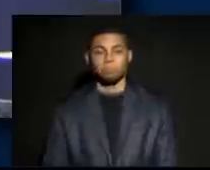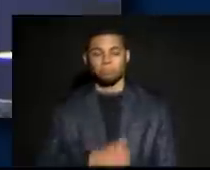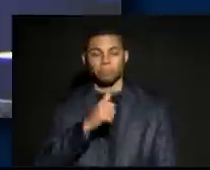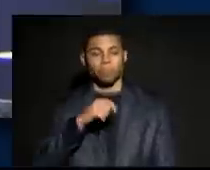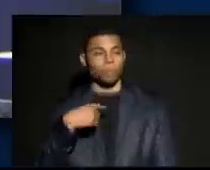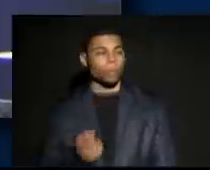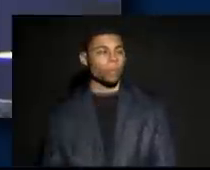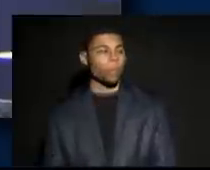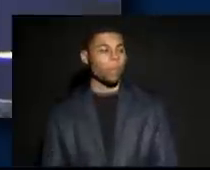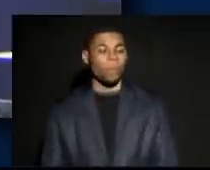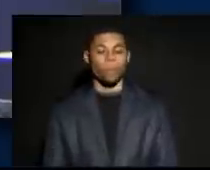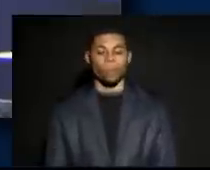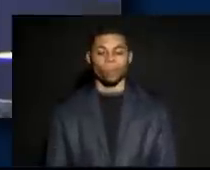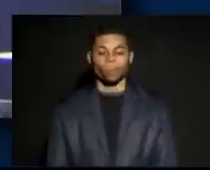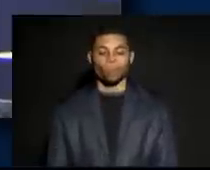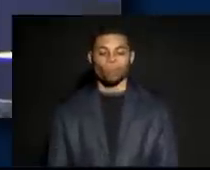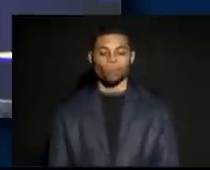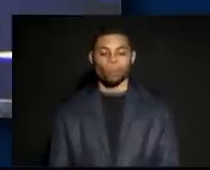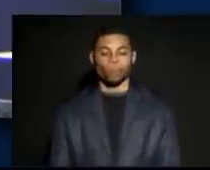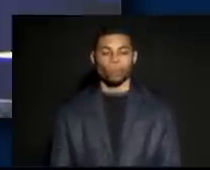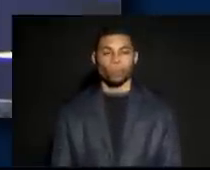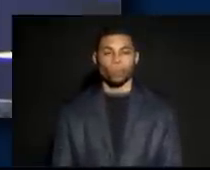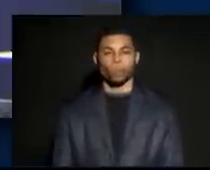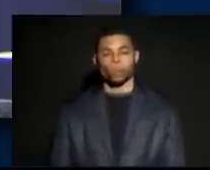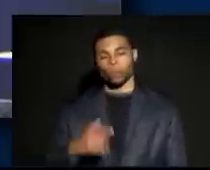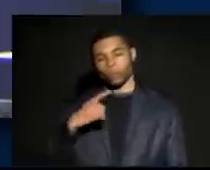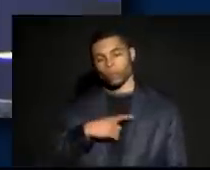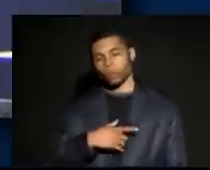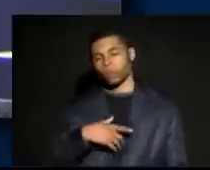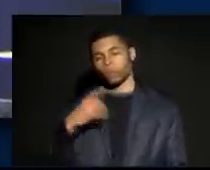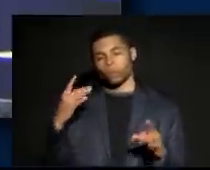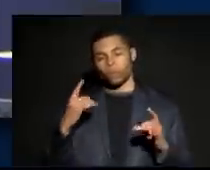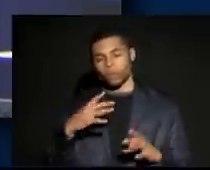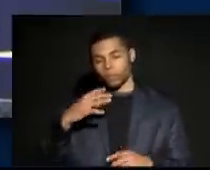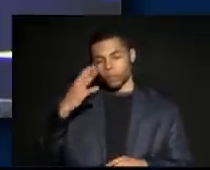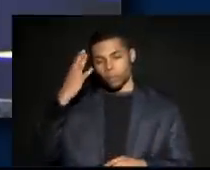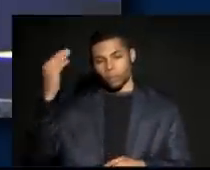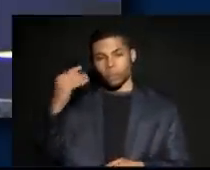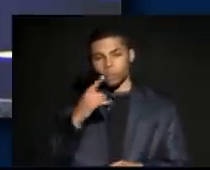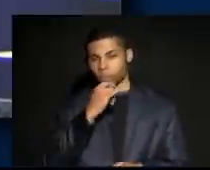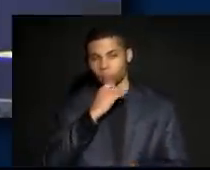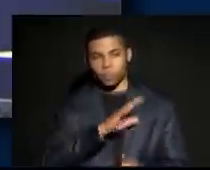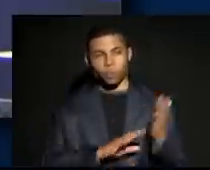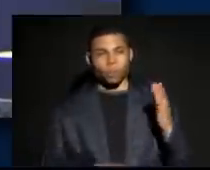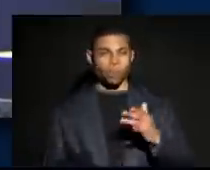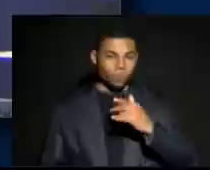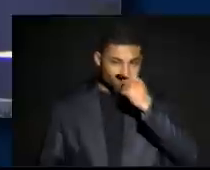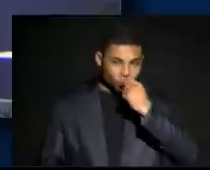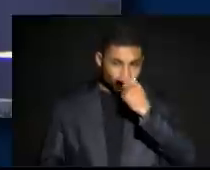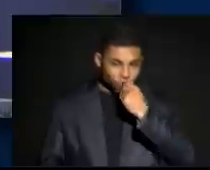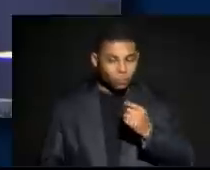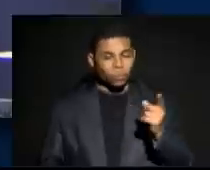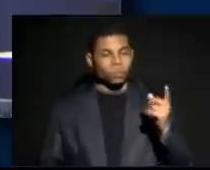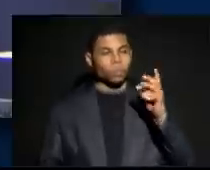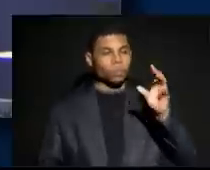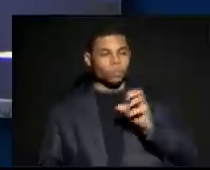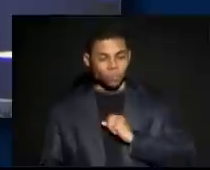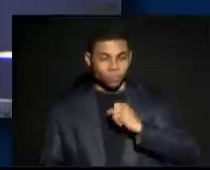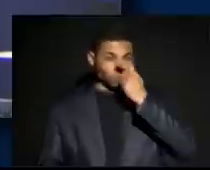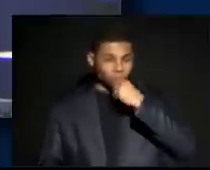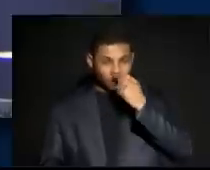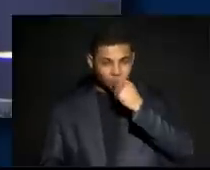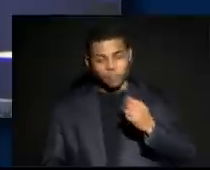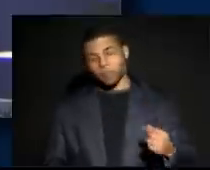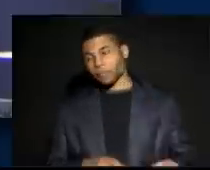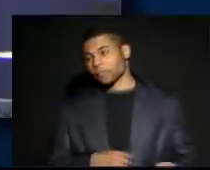lá é bom a gente tem sempre aquela máxima na que a gente ouviu muitas vezes e que quando Estados Unidos pega uma gripe e o mundo pega uma pneumonia né